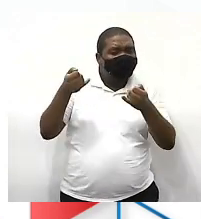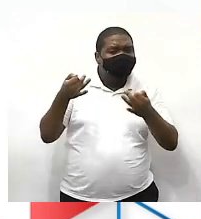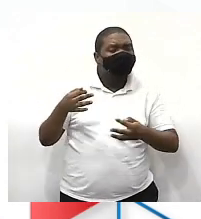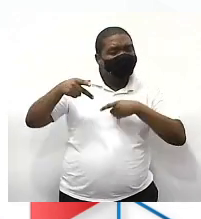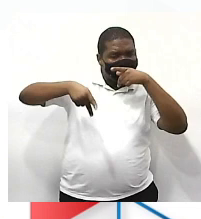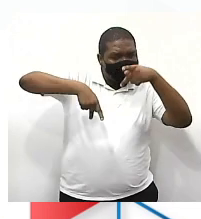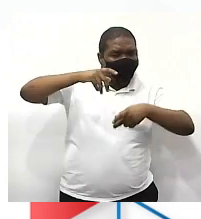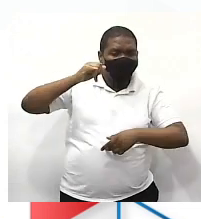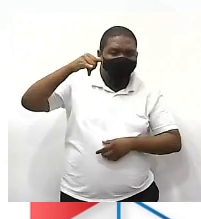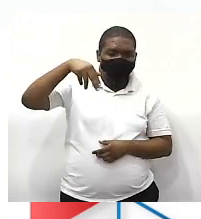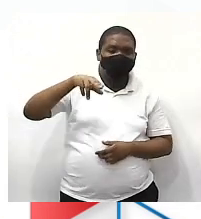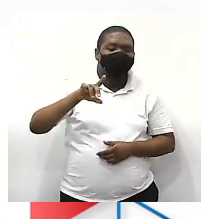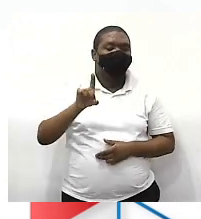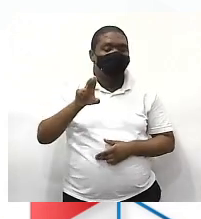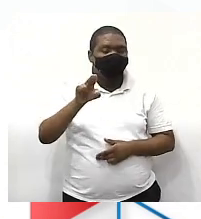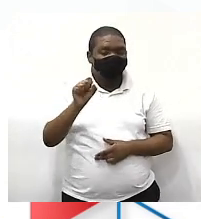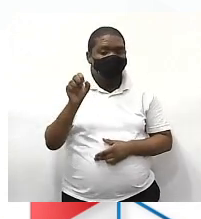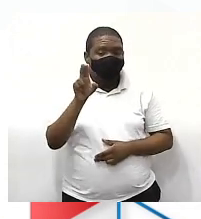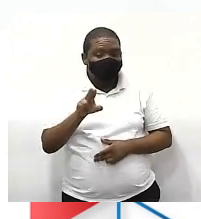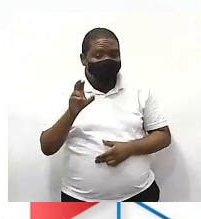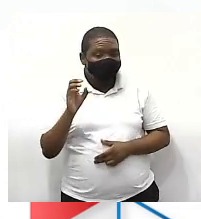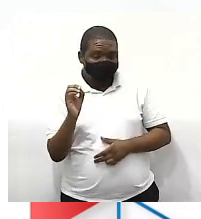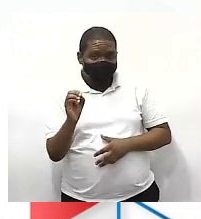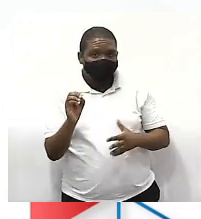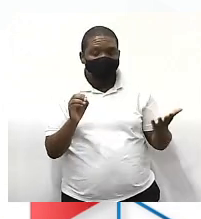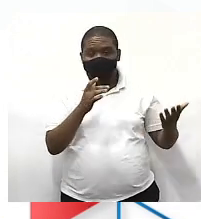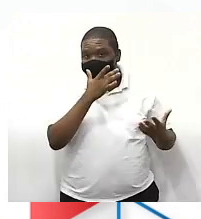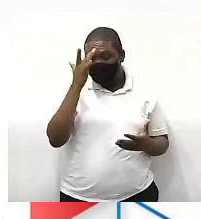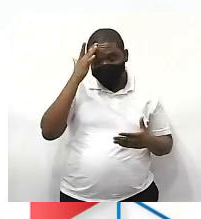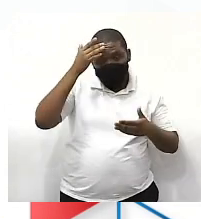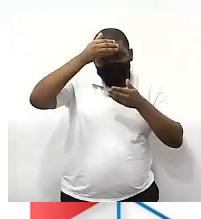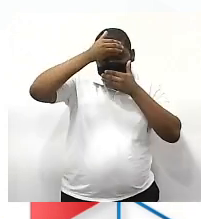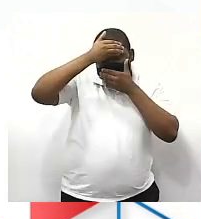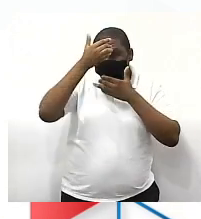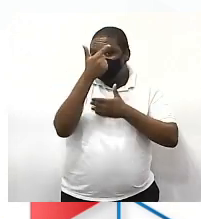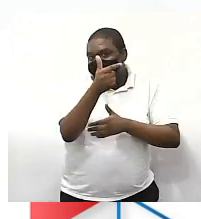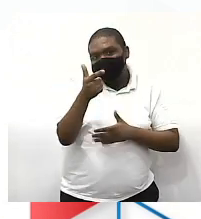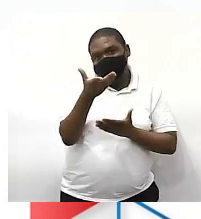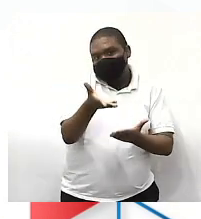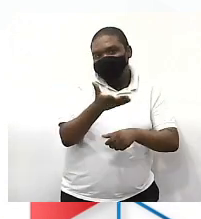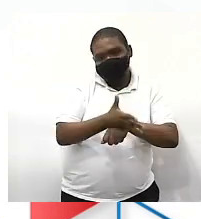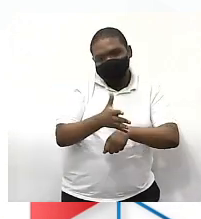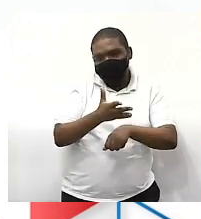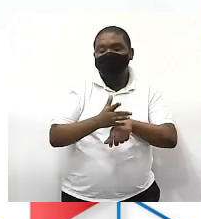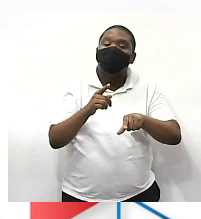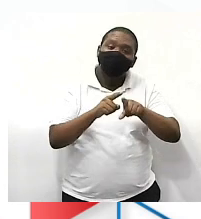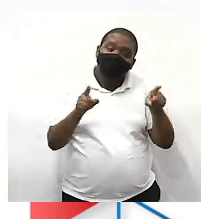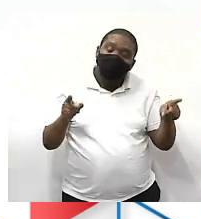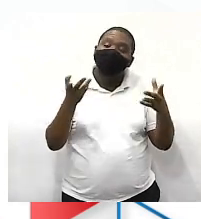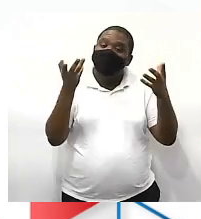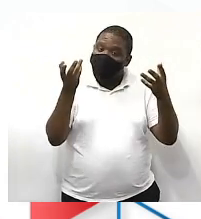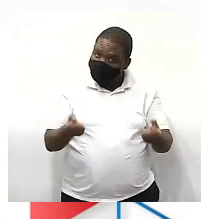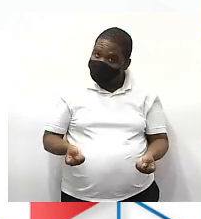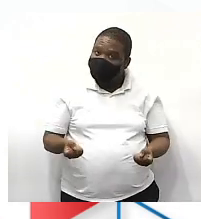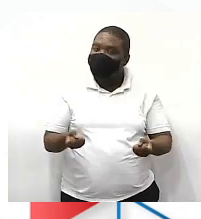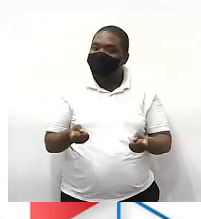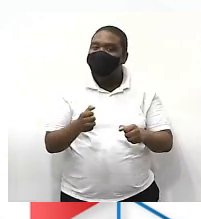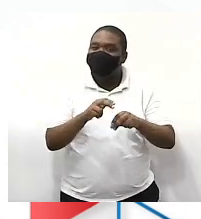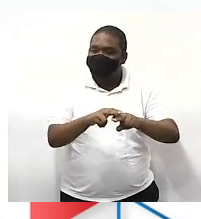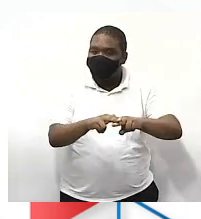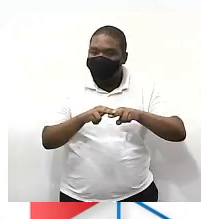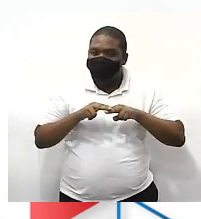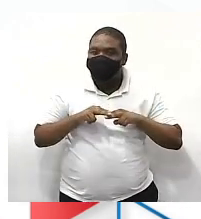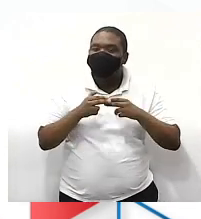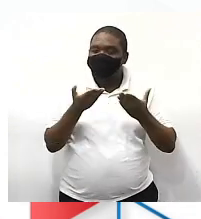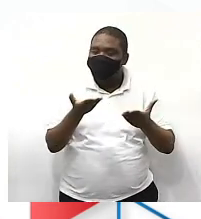hindus usavam o zero, já os árabes não tinham essa prática, mas aceitaram a partir